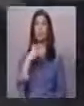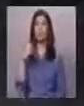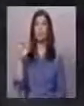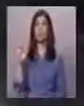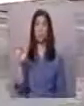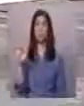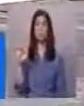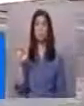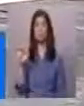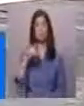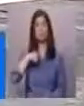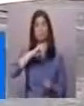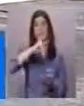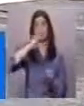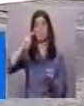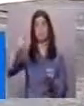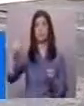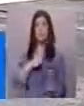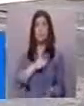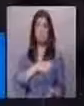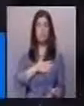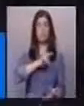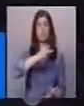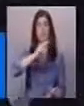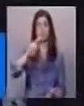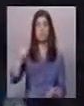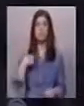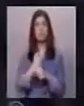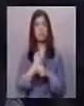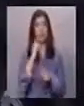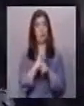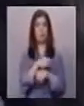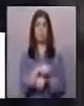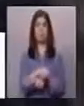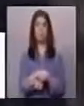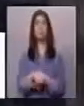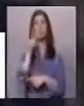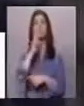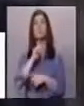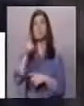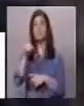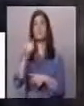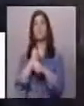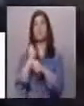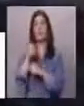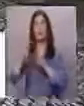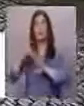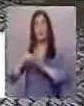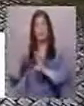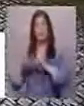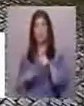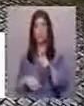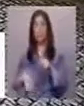Tenho estado sempre por empresas, mudando de empresa para empresa. Florbela também trabalha na urgência. É mais uma de 180